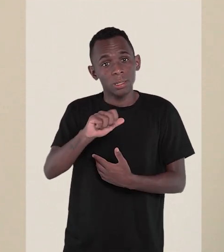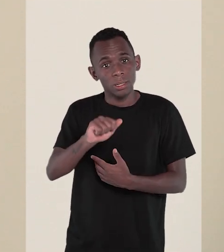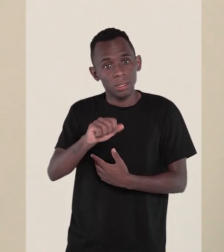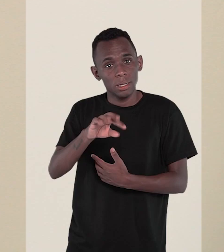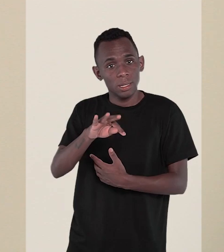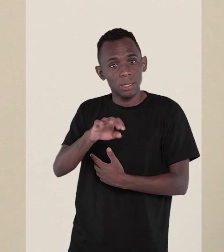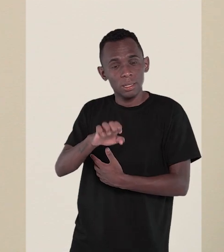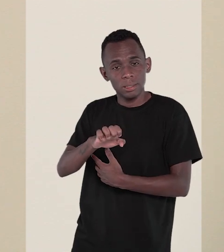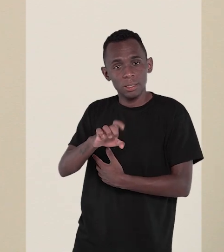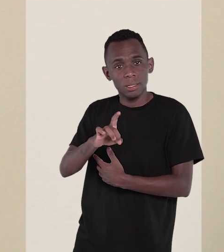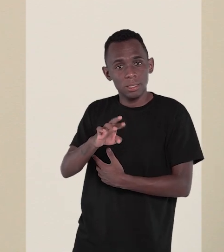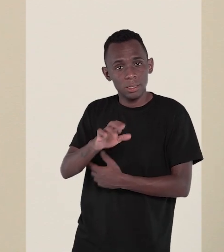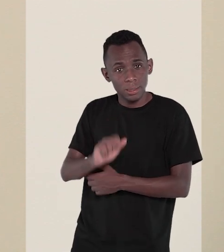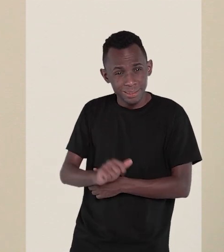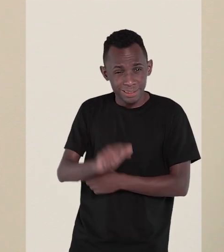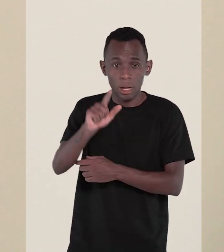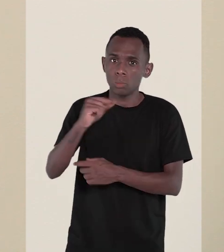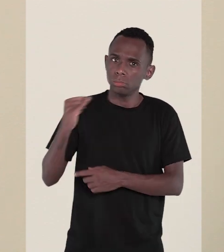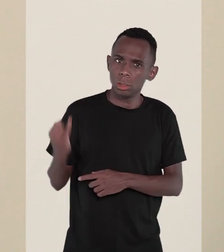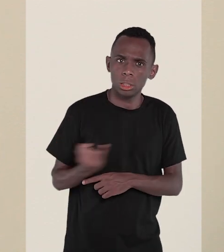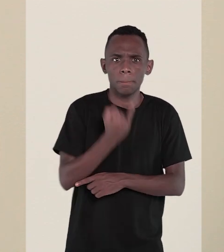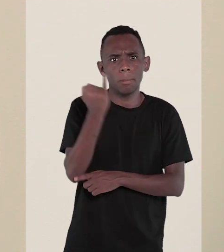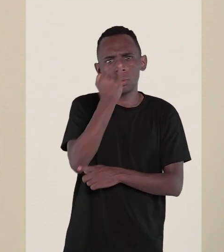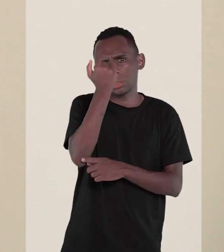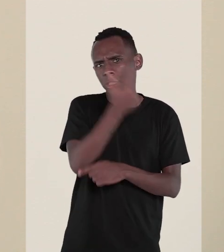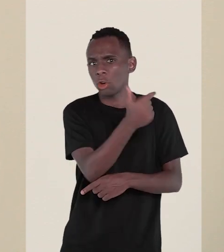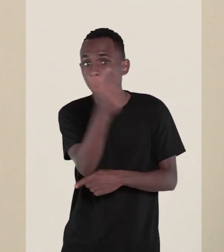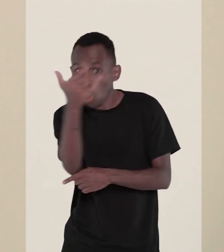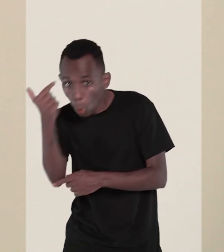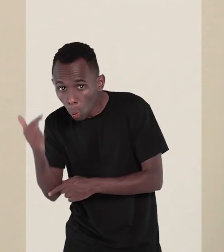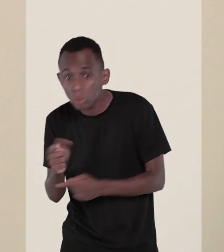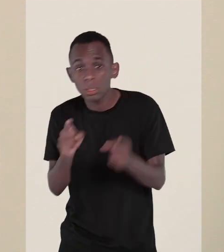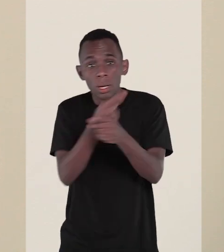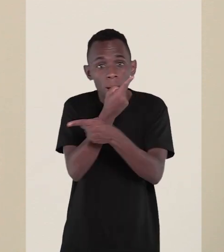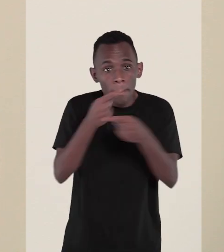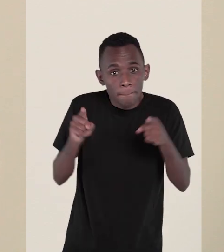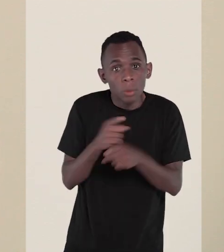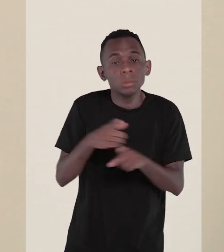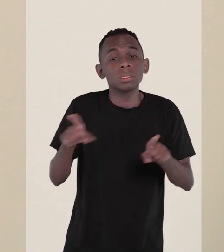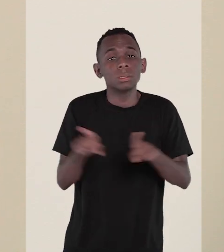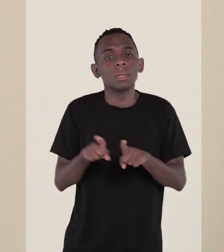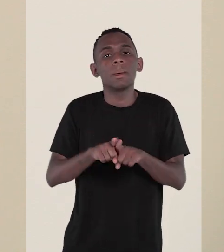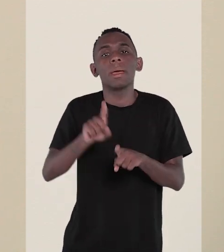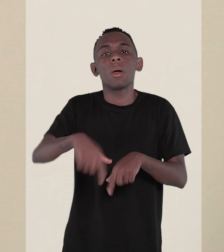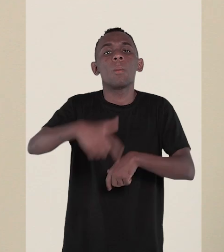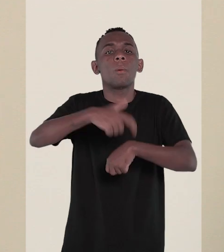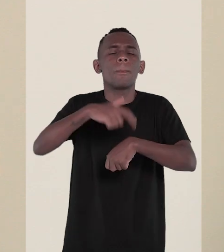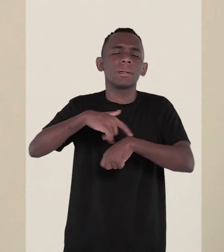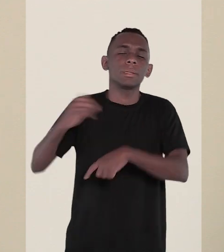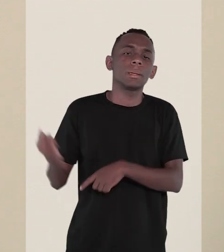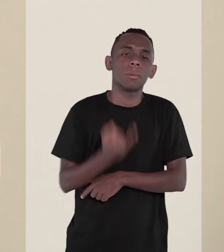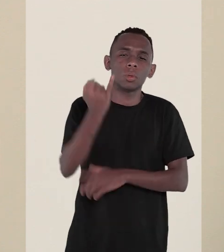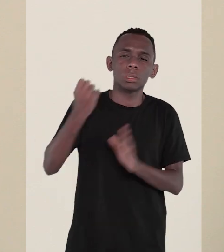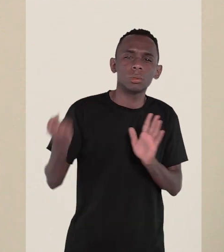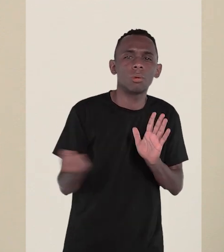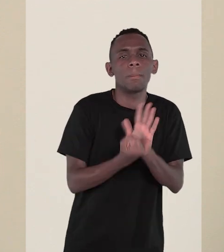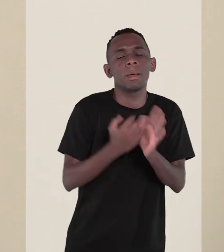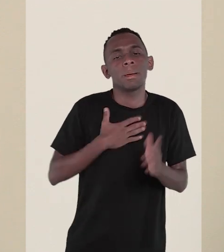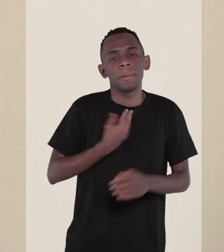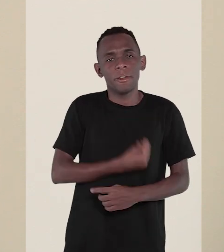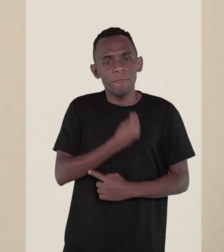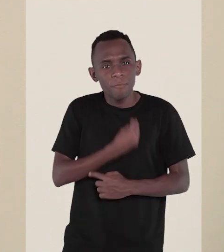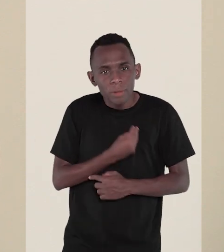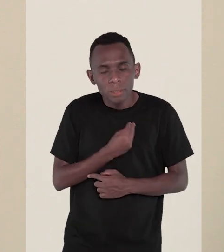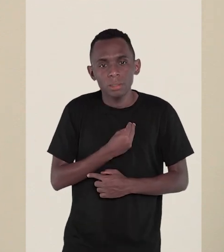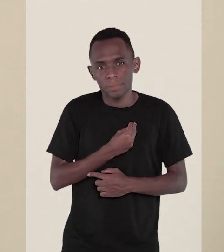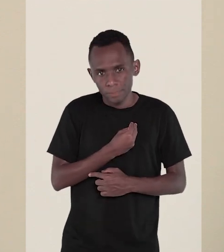mas Catedral foi super importante, como tantas outras depois, né? Mas é um momento crucial da minha vida,